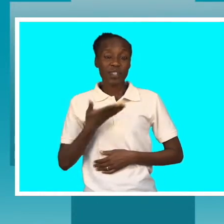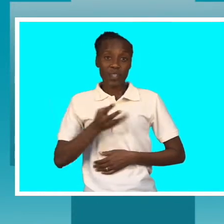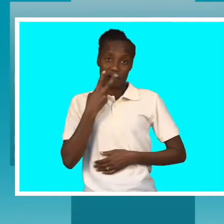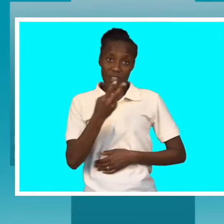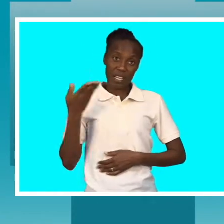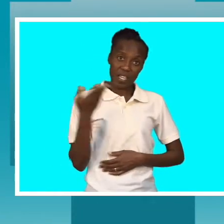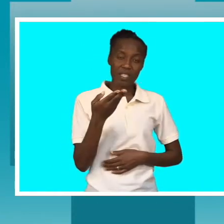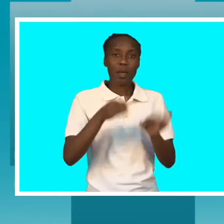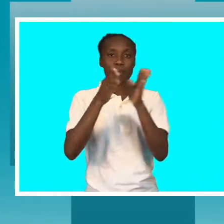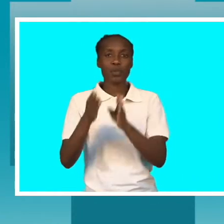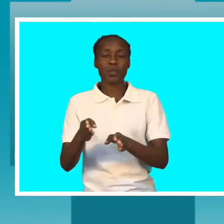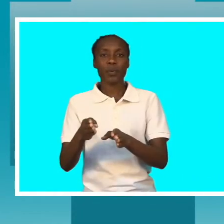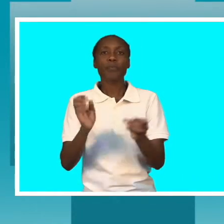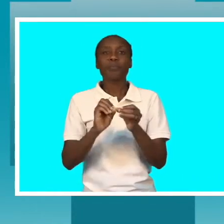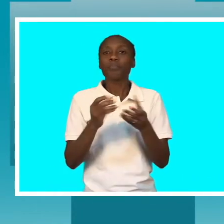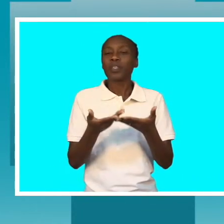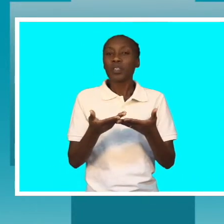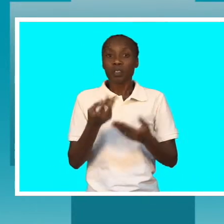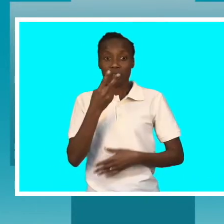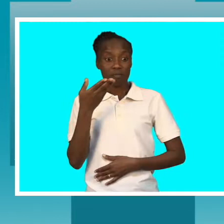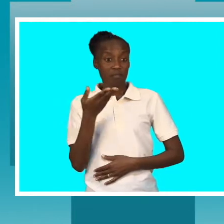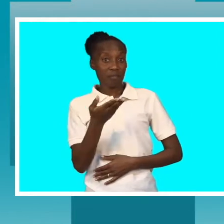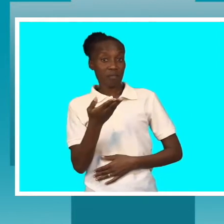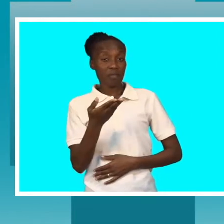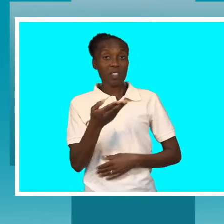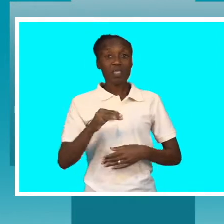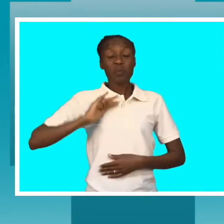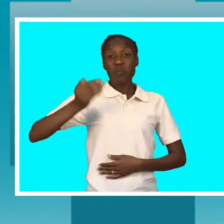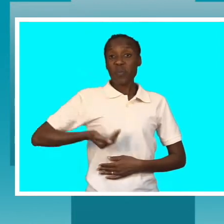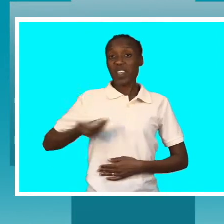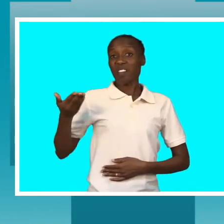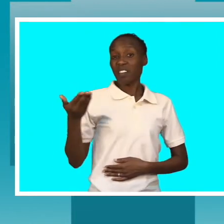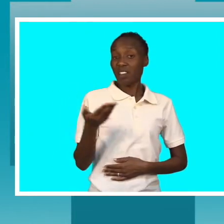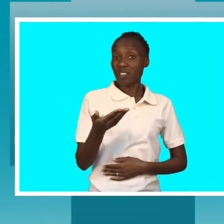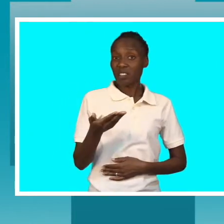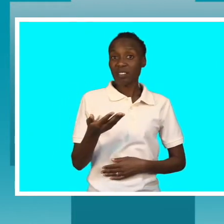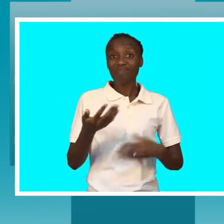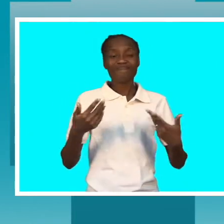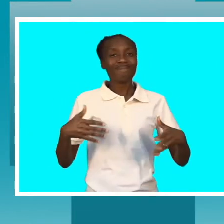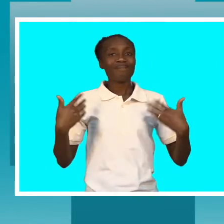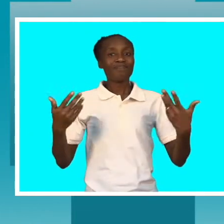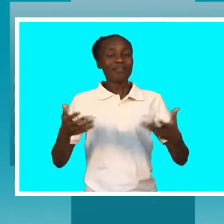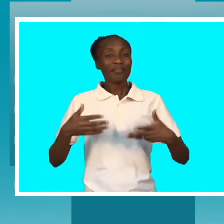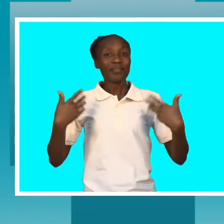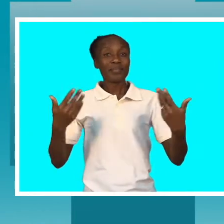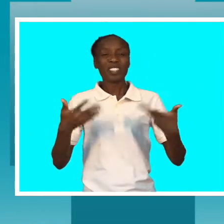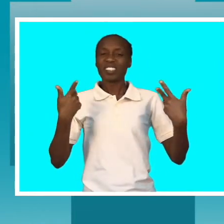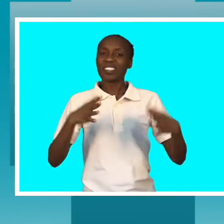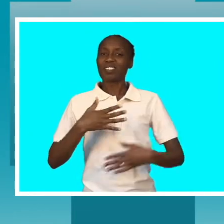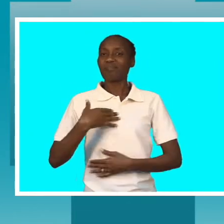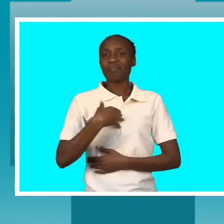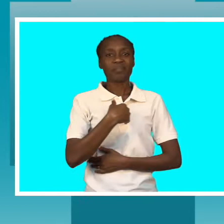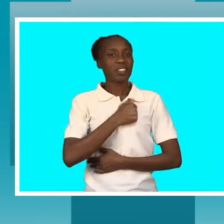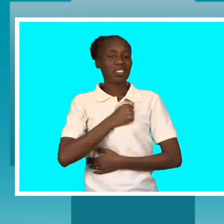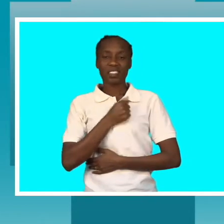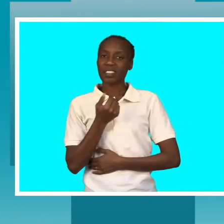Essa senhora, já morreu. Já morreu. E o padre, ele levou ainda para o